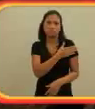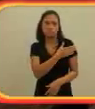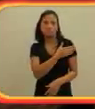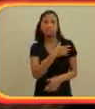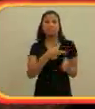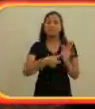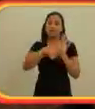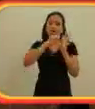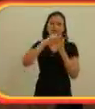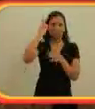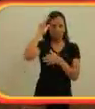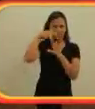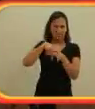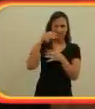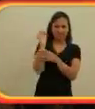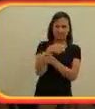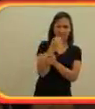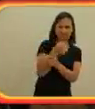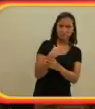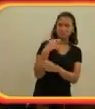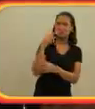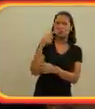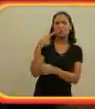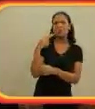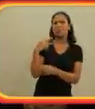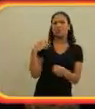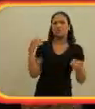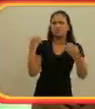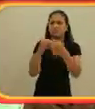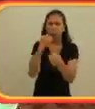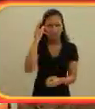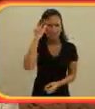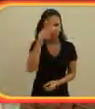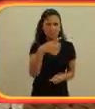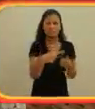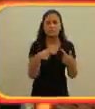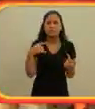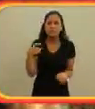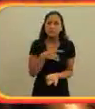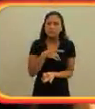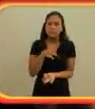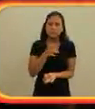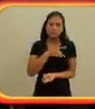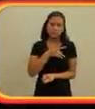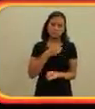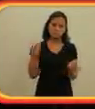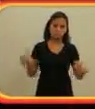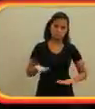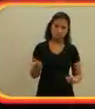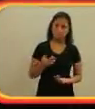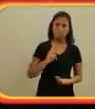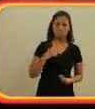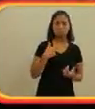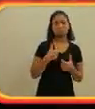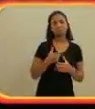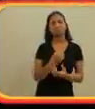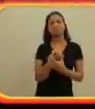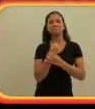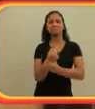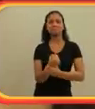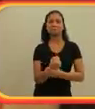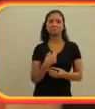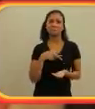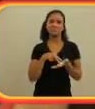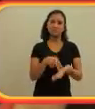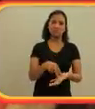ecoterapia, eu nunca tinha chegado perto de um cavalo, morria de medo. E agora não, estou super segura,